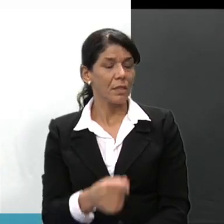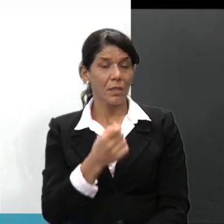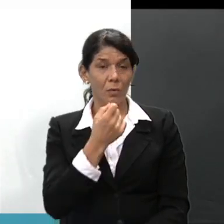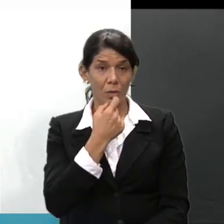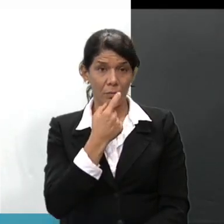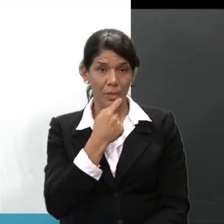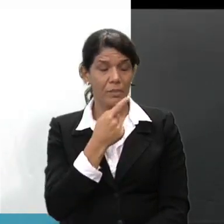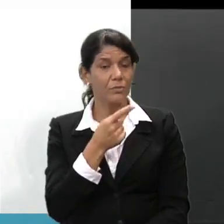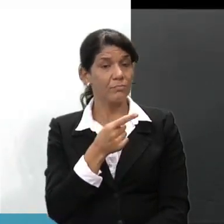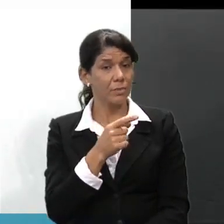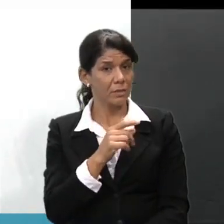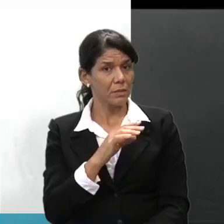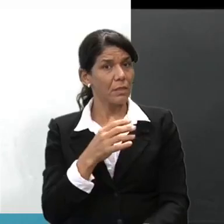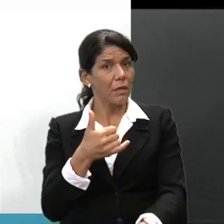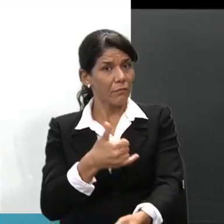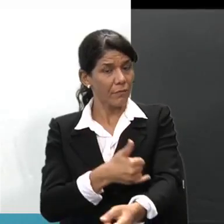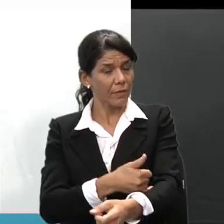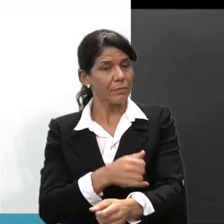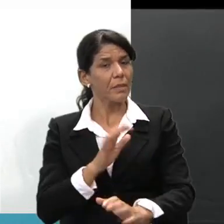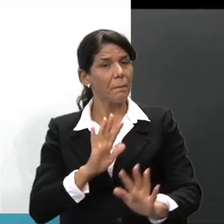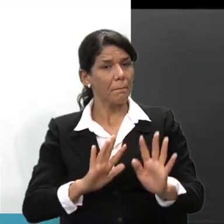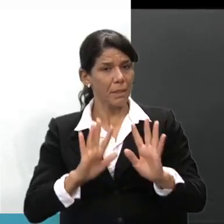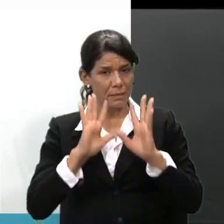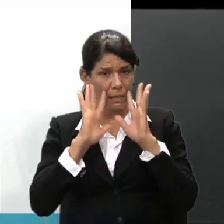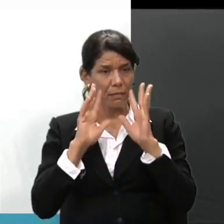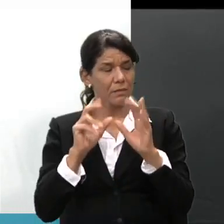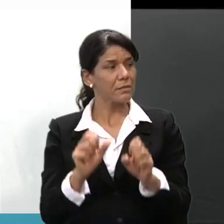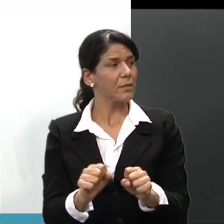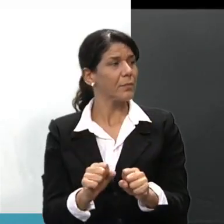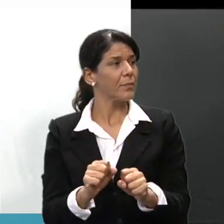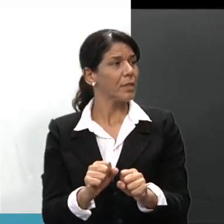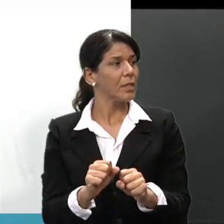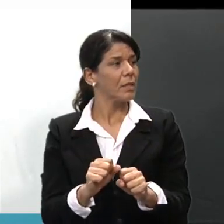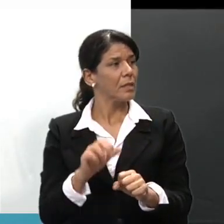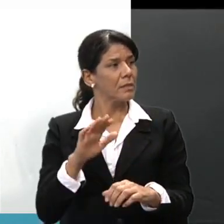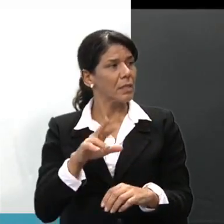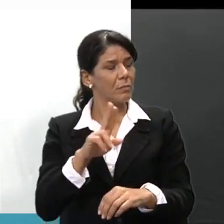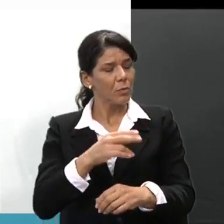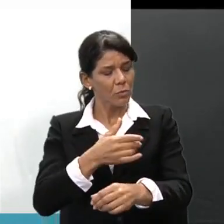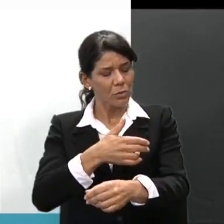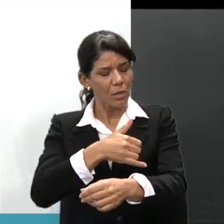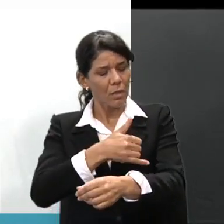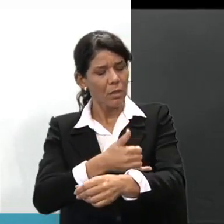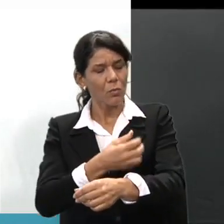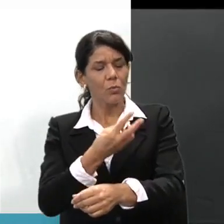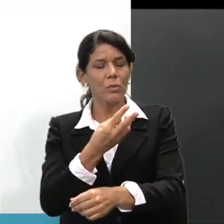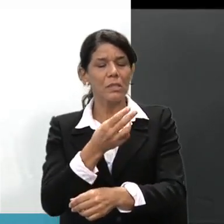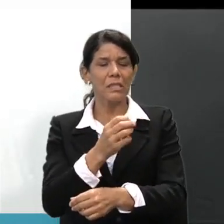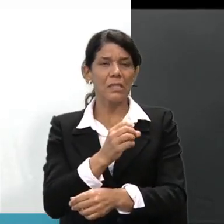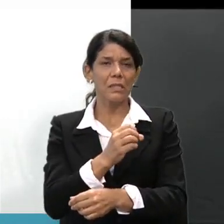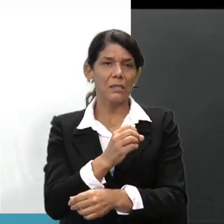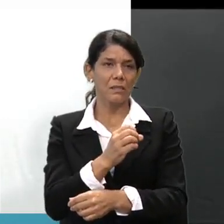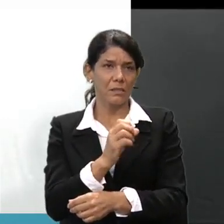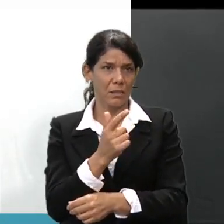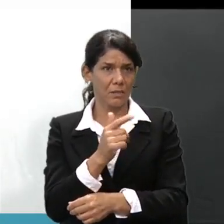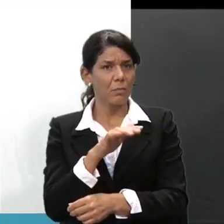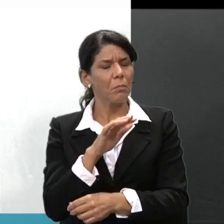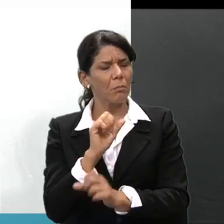intravenoso. Geralmente, nós utilizamos uma angulação de 30 graus, mas pode ser até uns